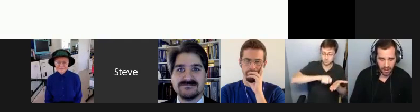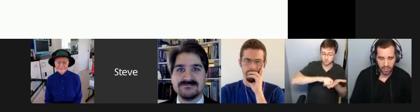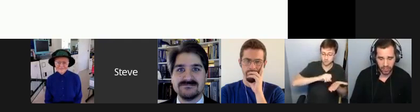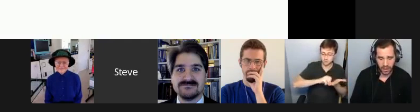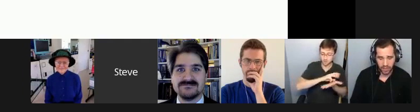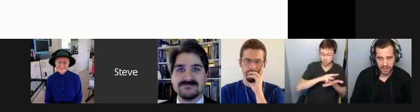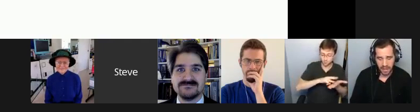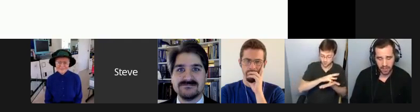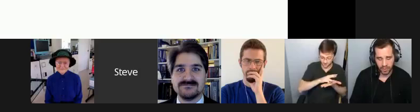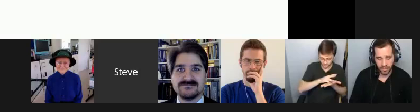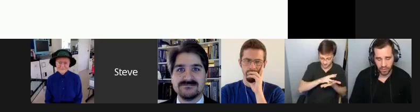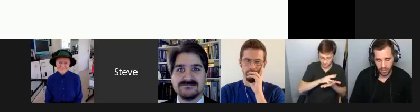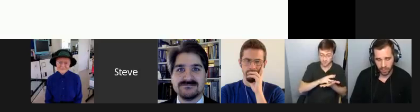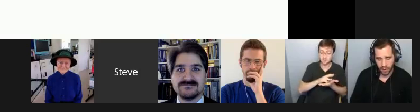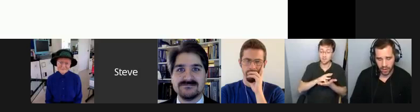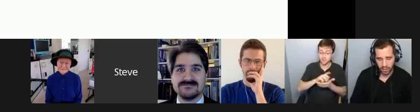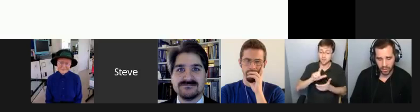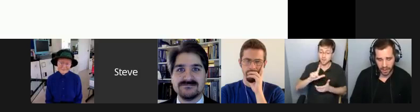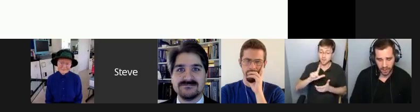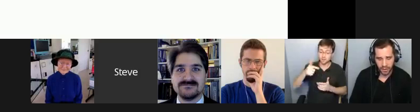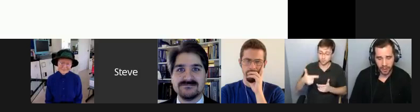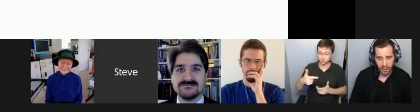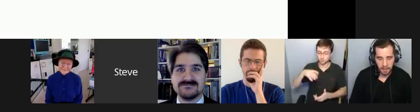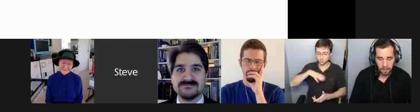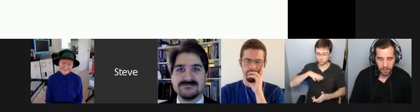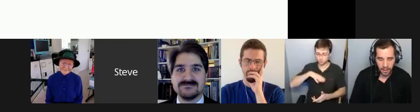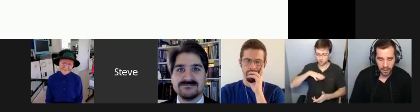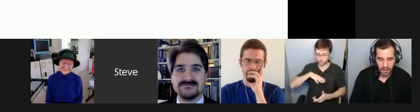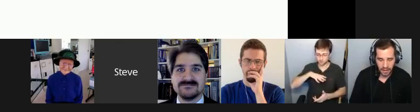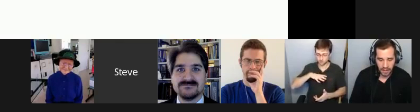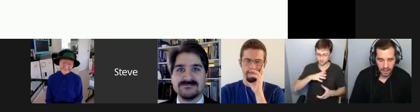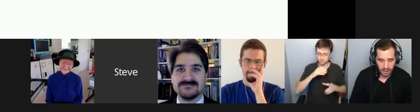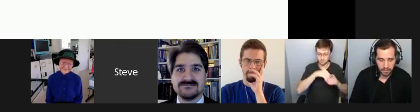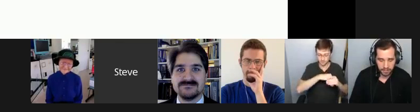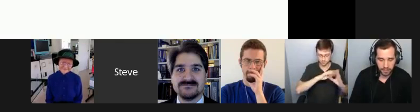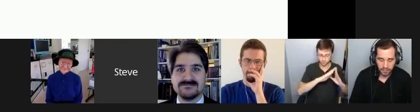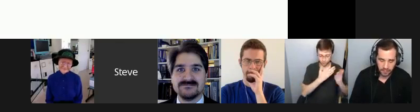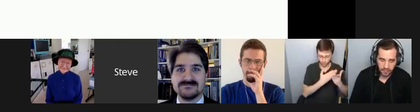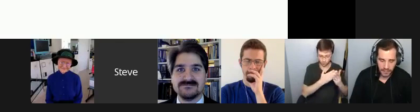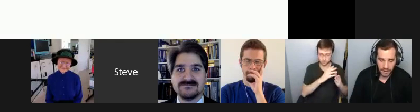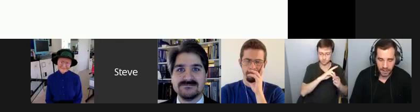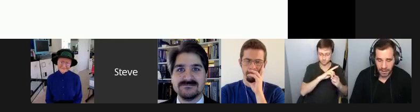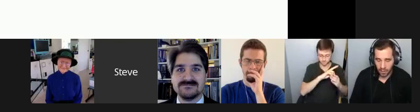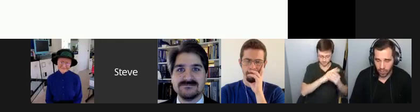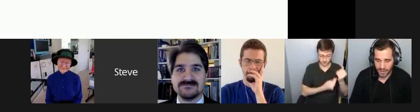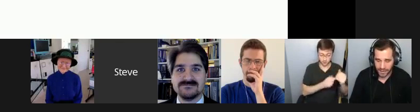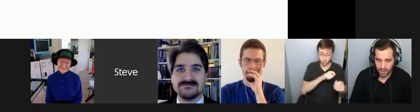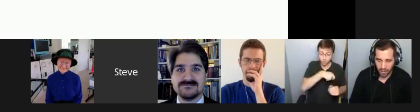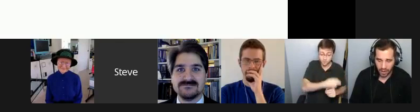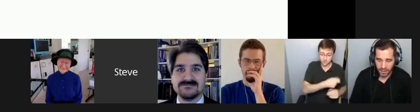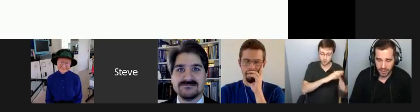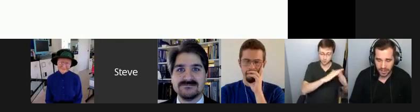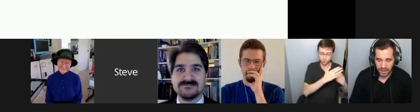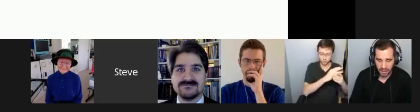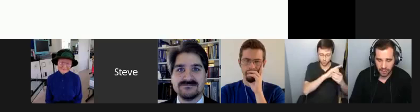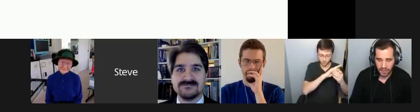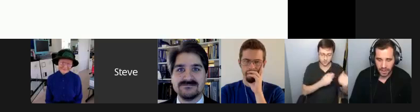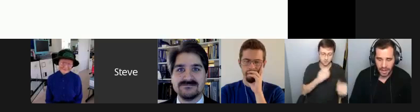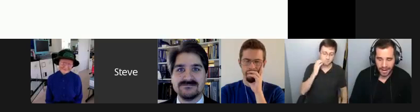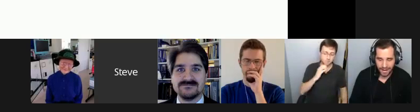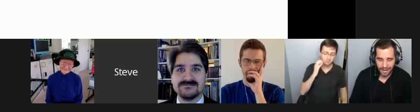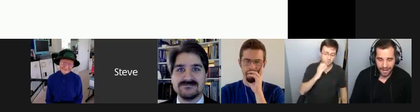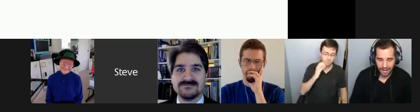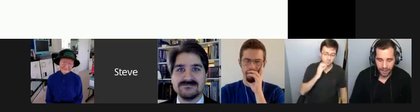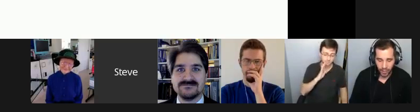bilíngues, né? É o estado onde eu moro atualmente. E em algumas escolas nós